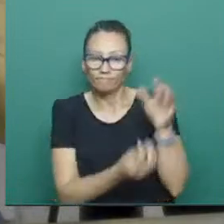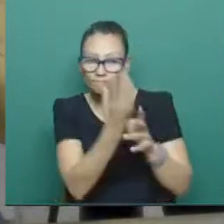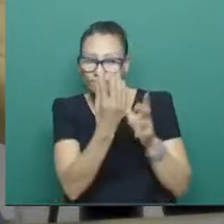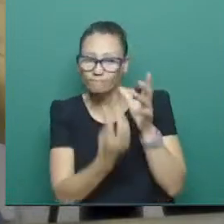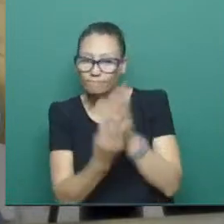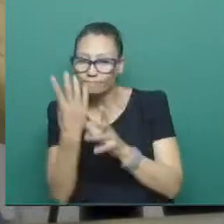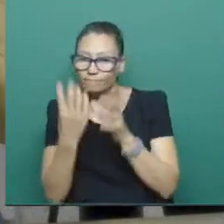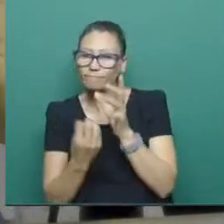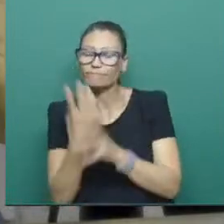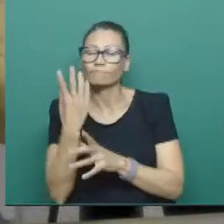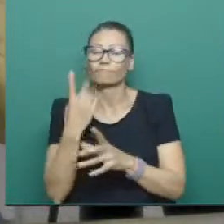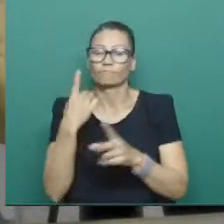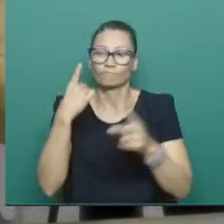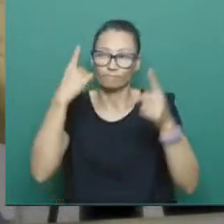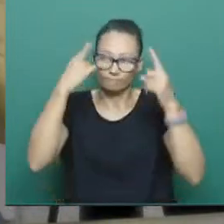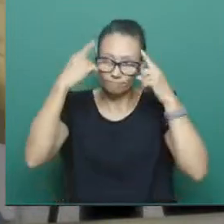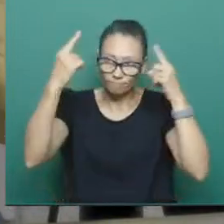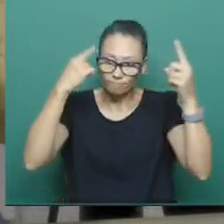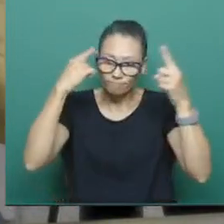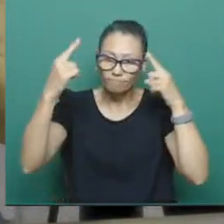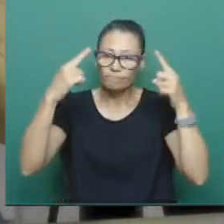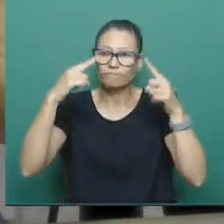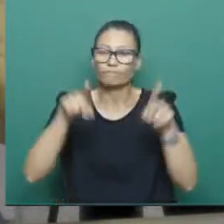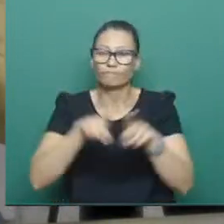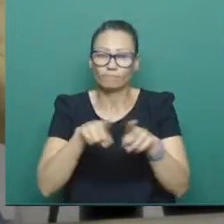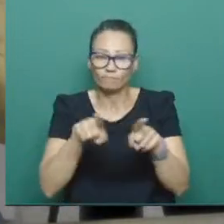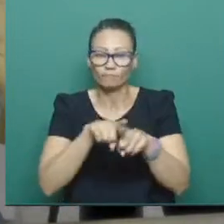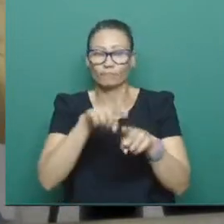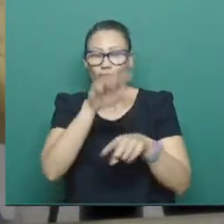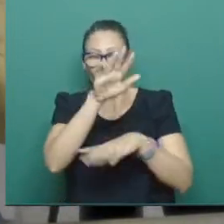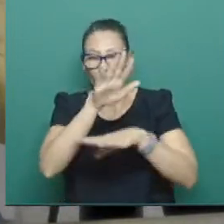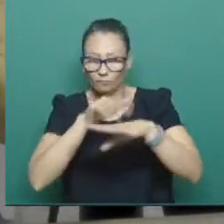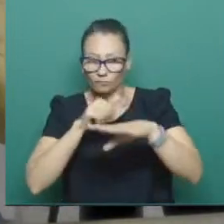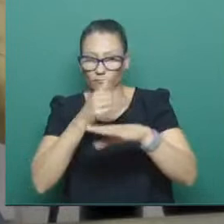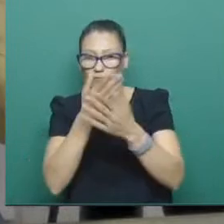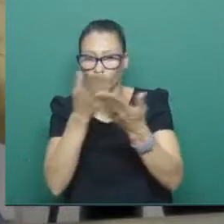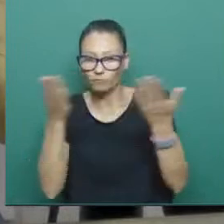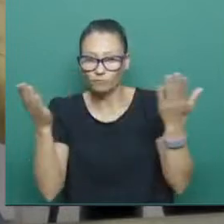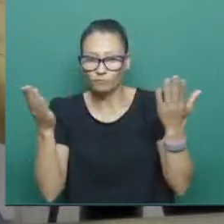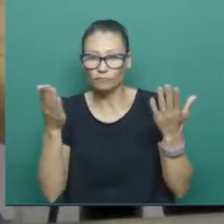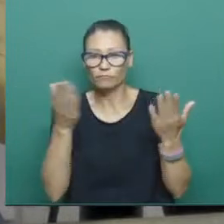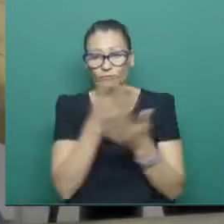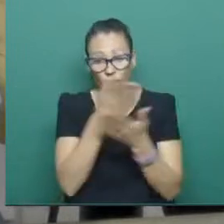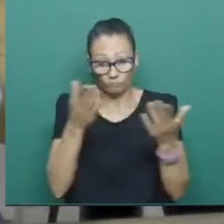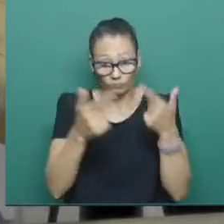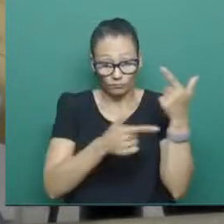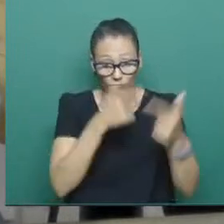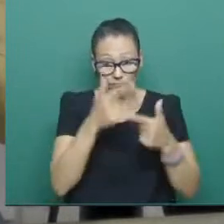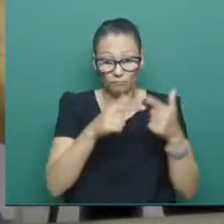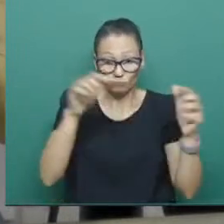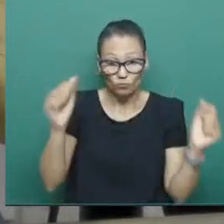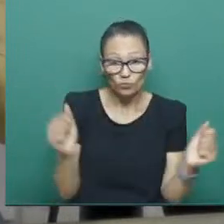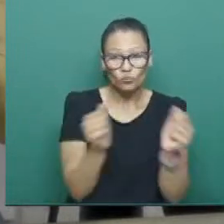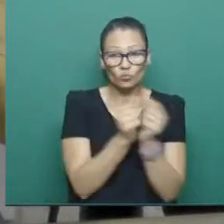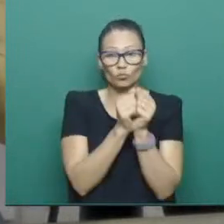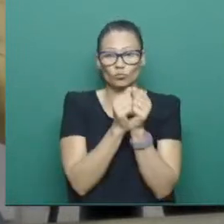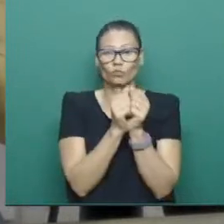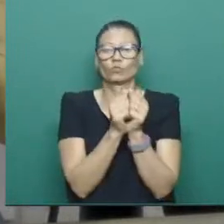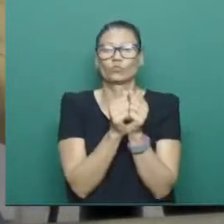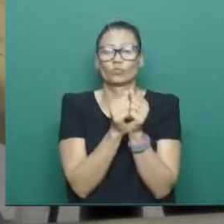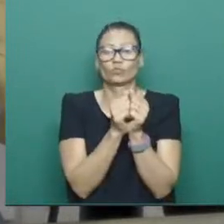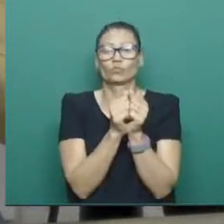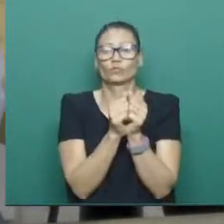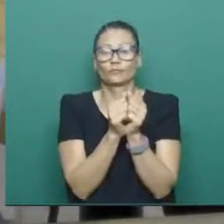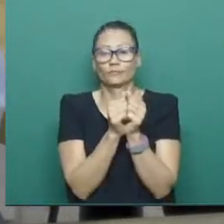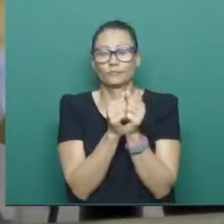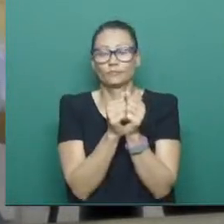trabalhadoras que estão lá na ponta nas decisões fundamentais. Por quê? Porque quando as trabalhadoras não são incorporadas, qual é a